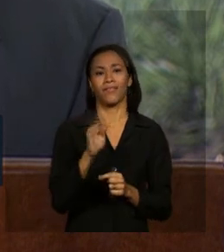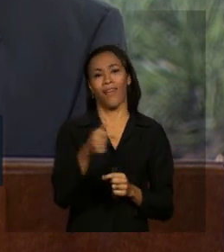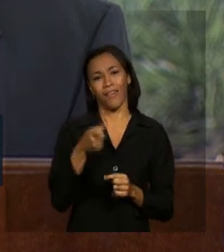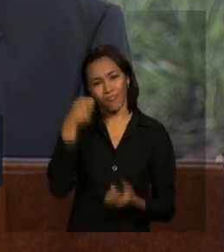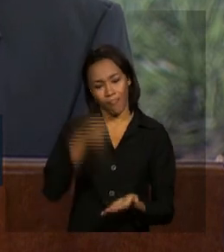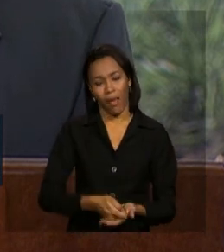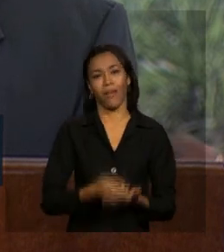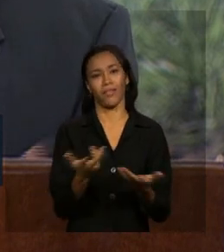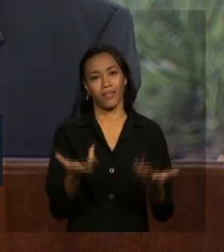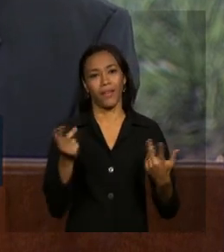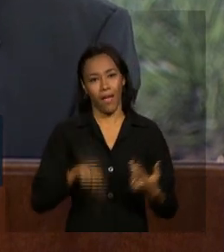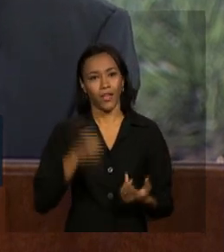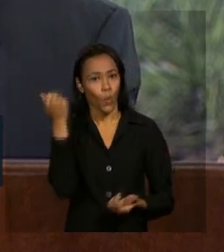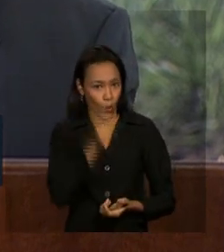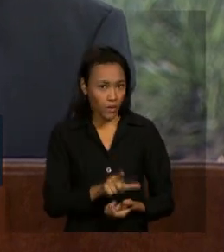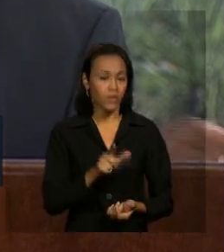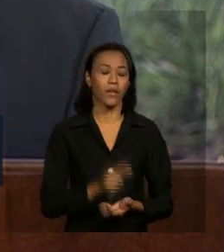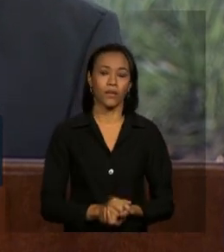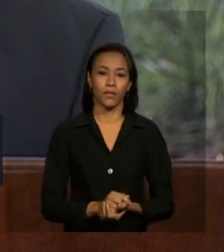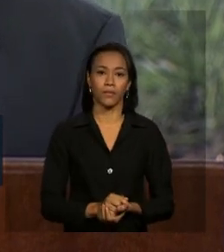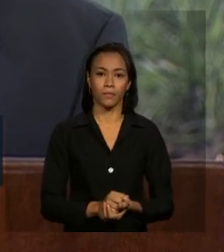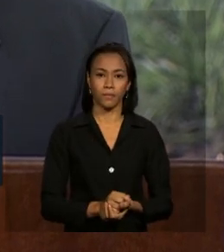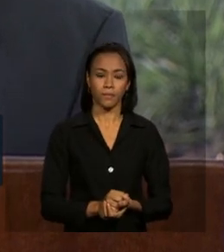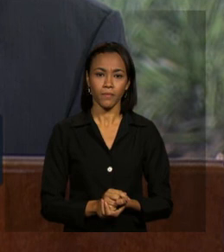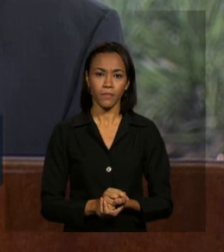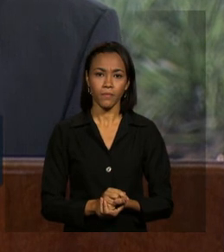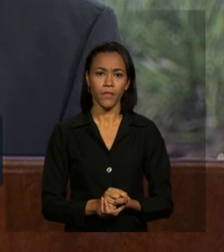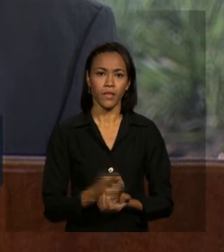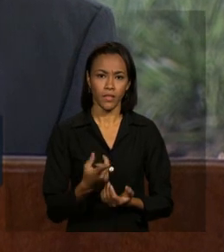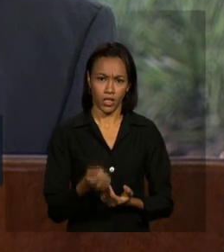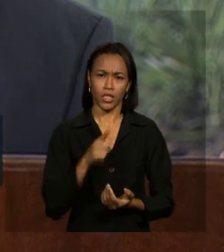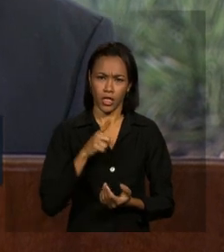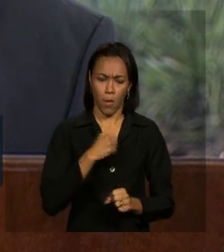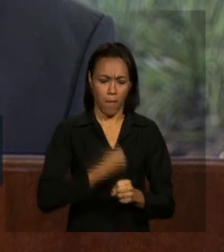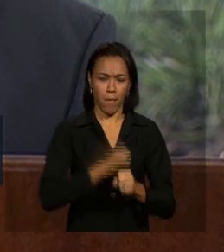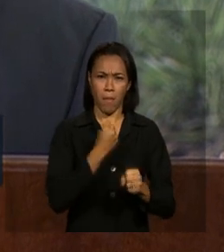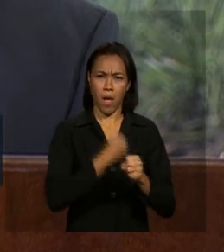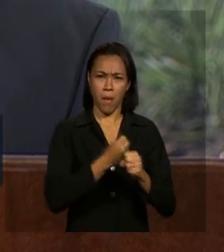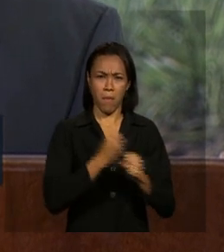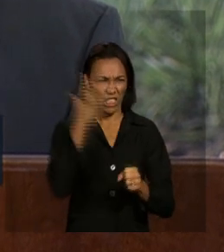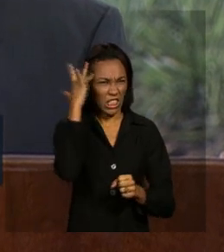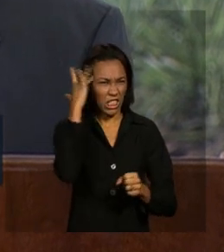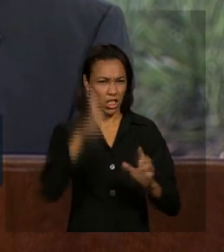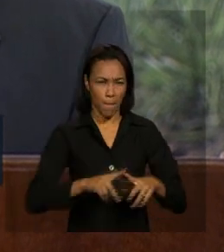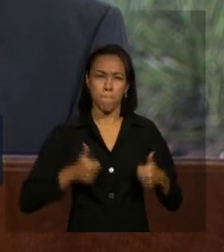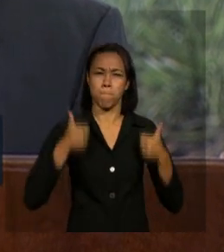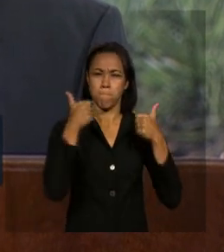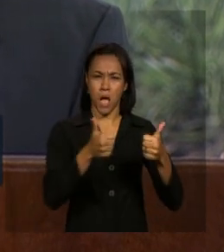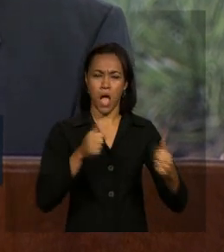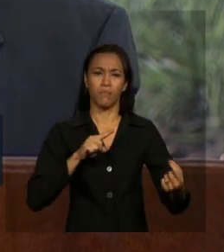dos resultados que se consegue a partir da disponibilização de uma infraestrutura de transporte moderna